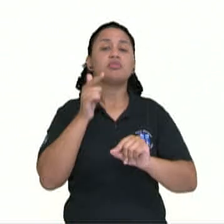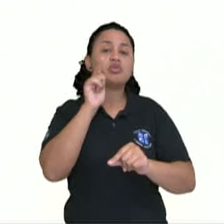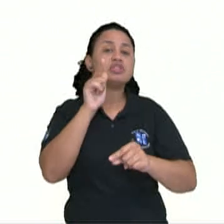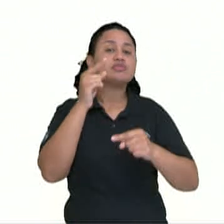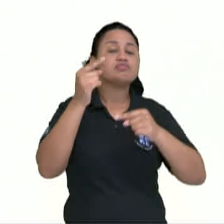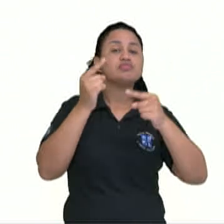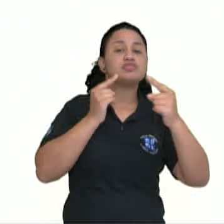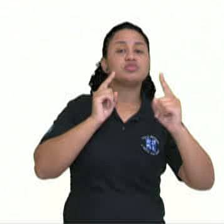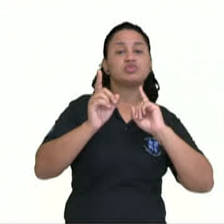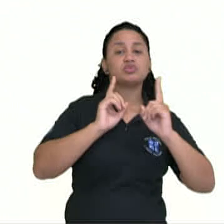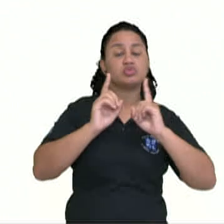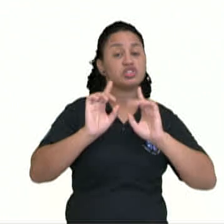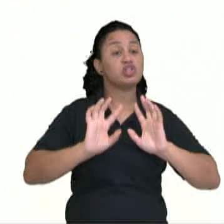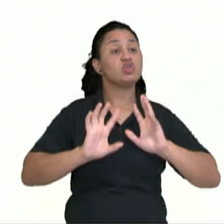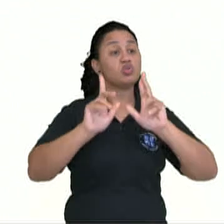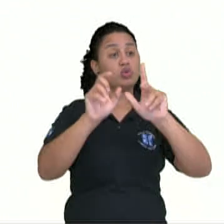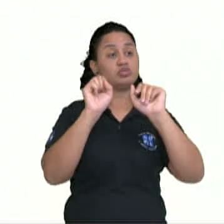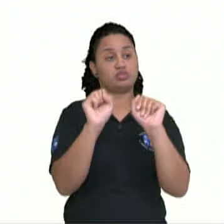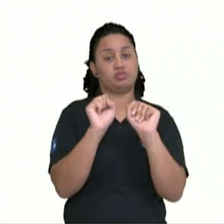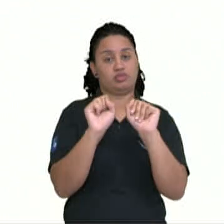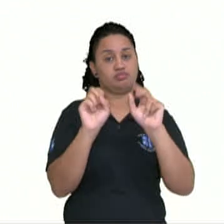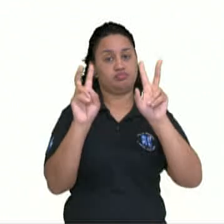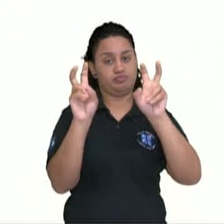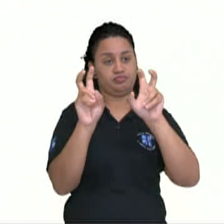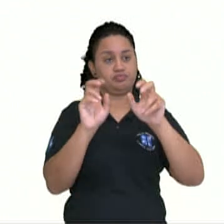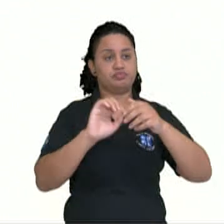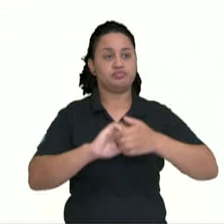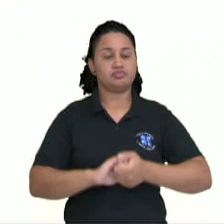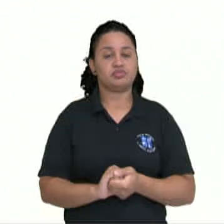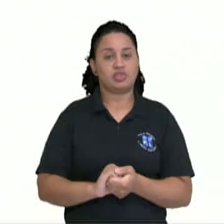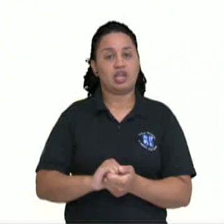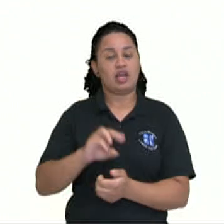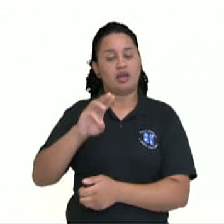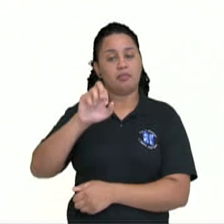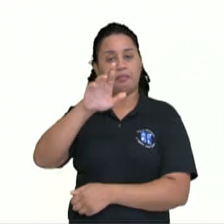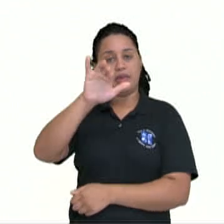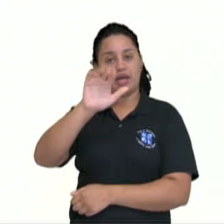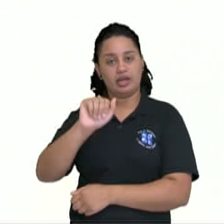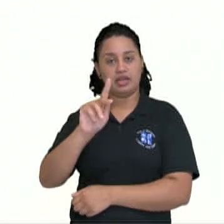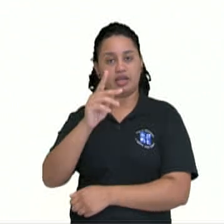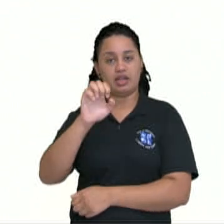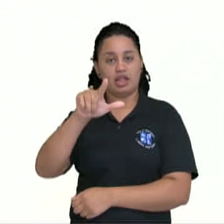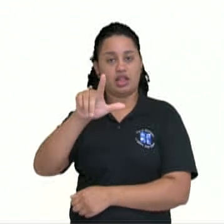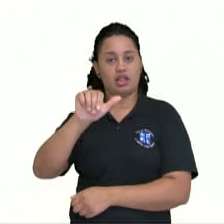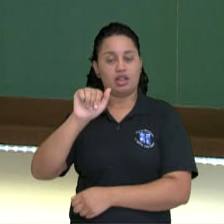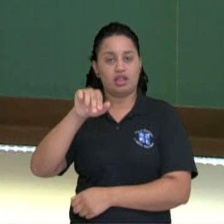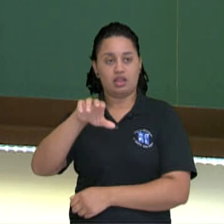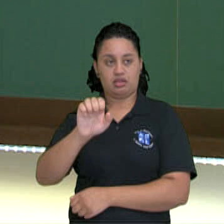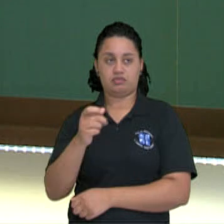discutir está diante de todos. Fecha aspas. Afirma Maria Helena.